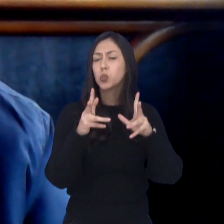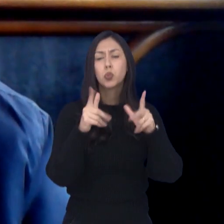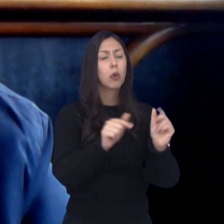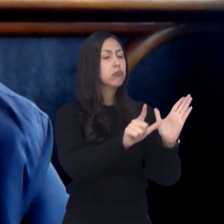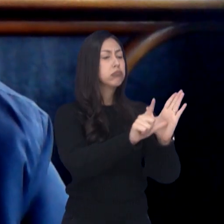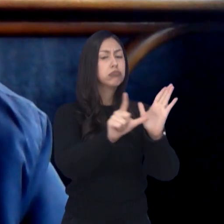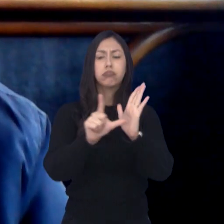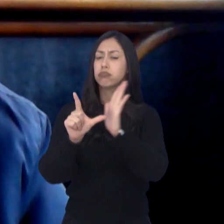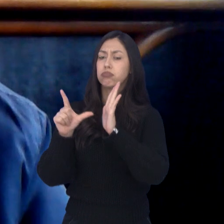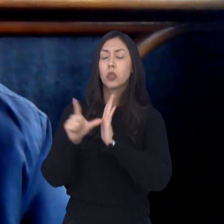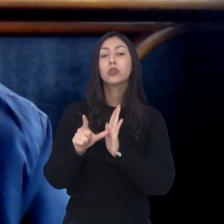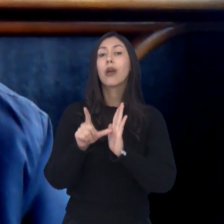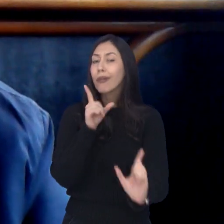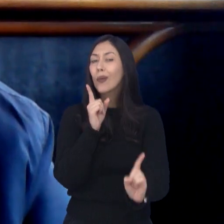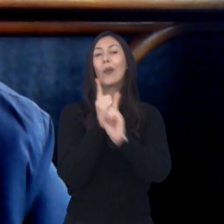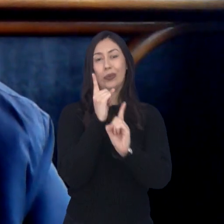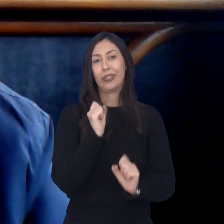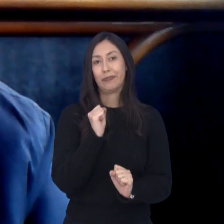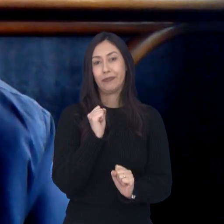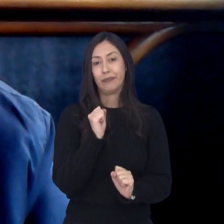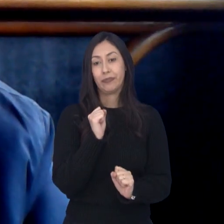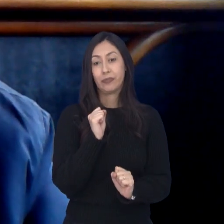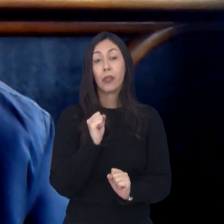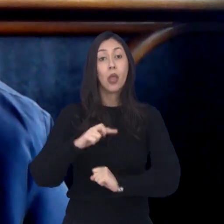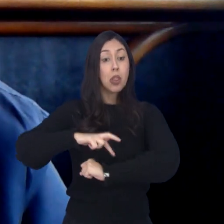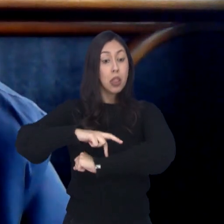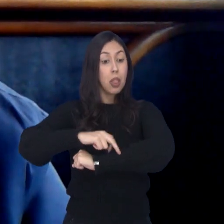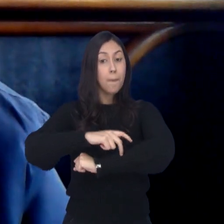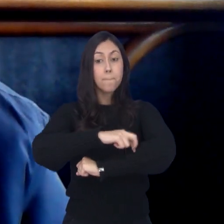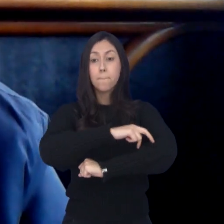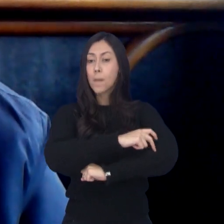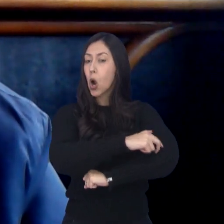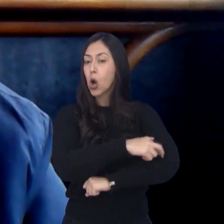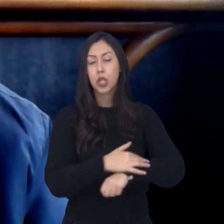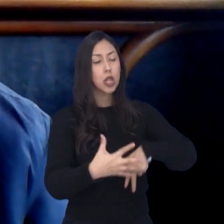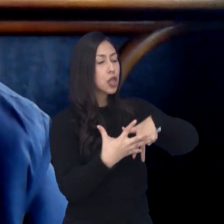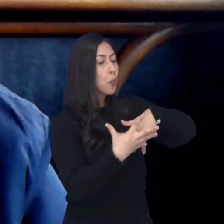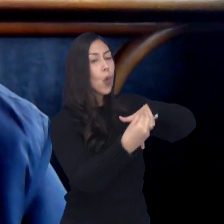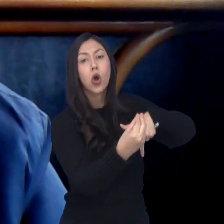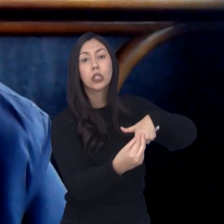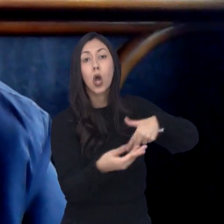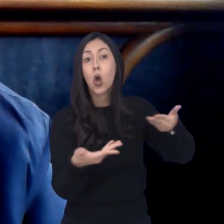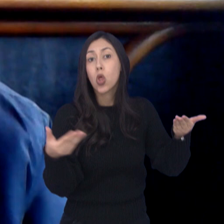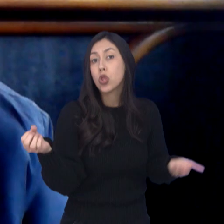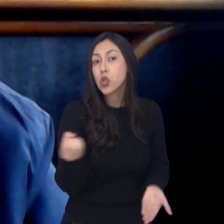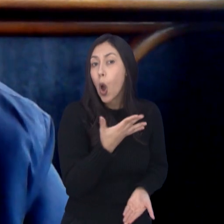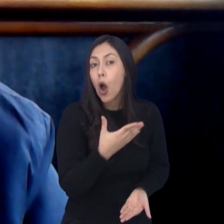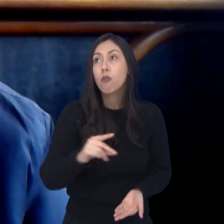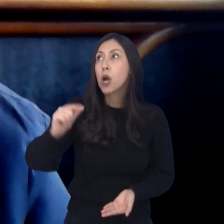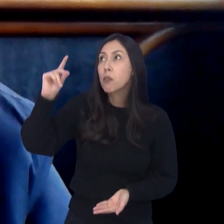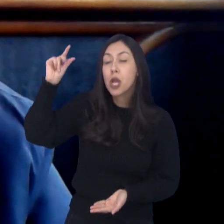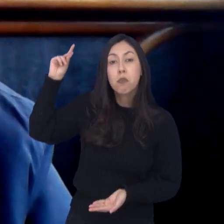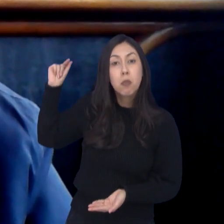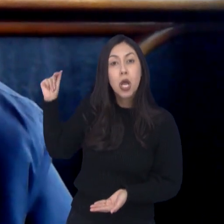varejista que você precisar, você acha. É moda lançada atualmente, é mais antiga, é artigo